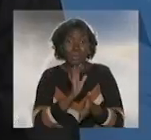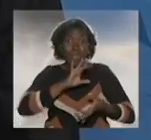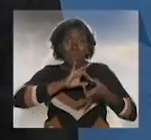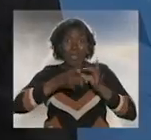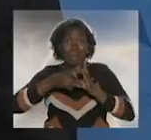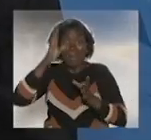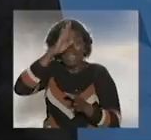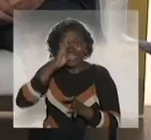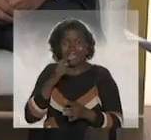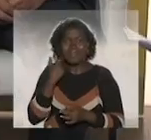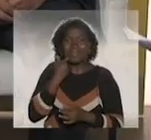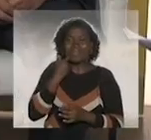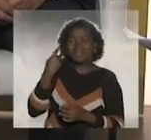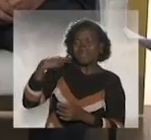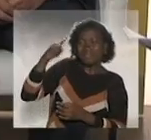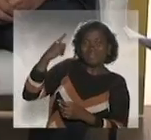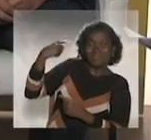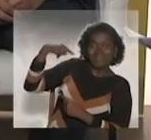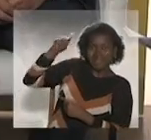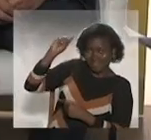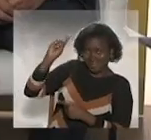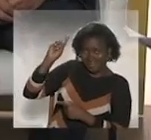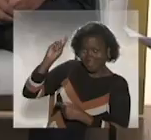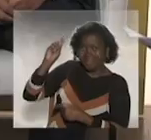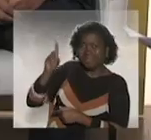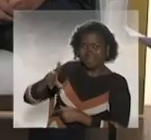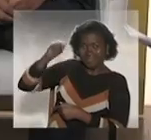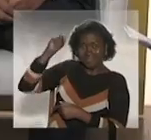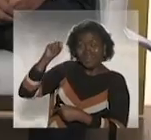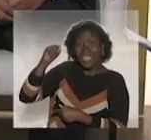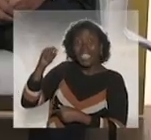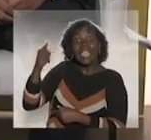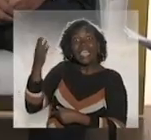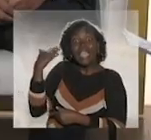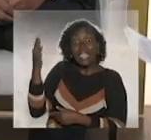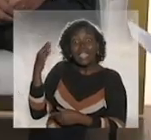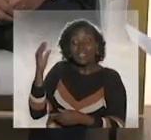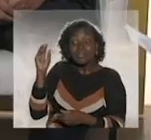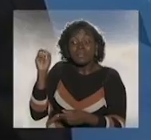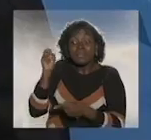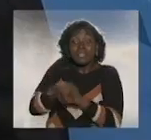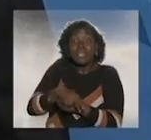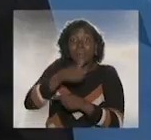Brasileiro. Foi na sexta-feira retrasada essa reeleição. Ele está no poder desde